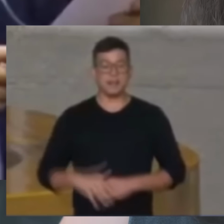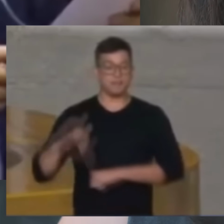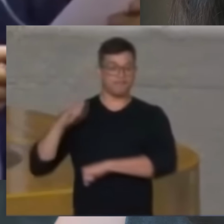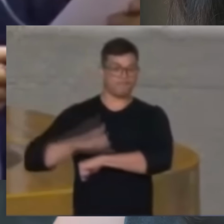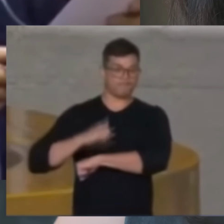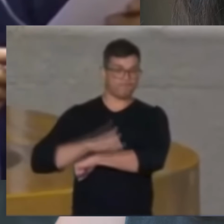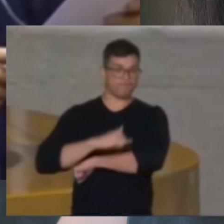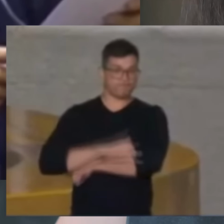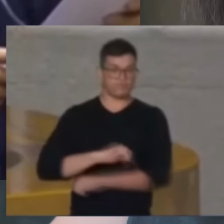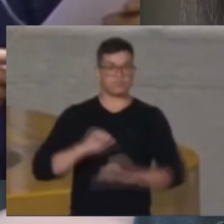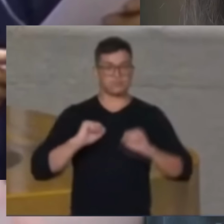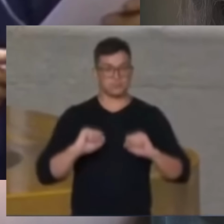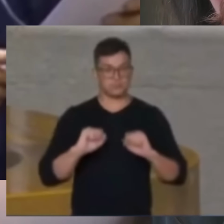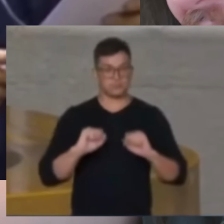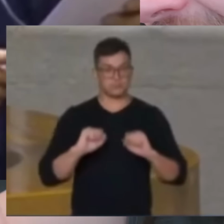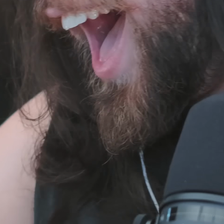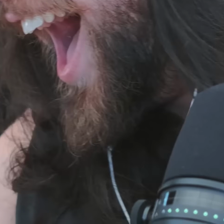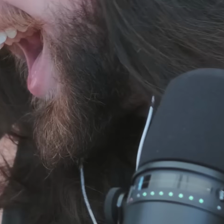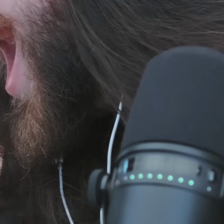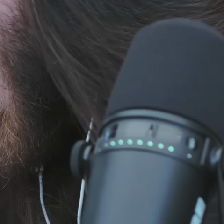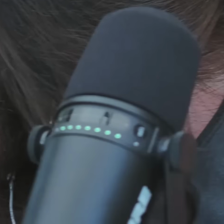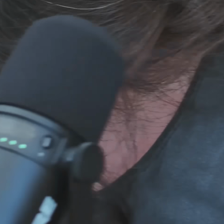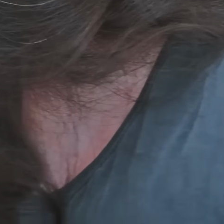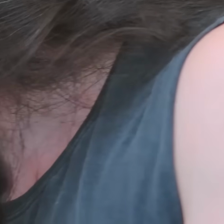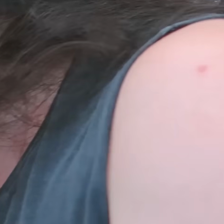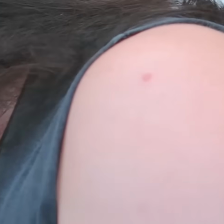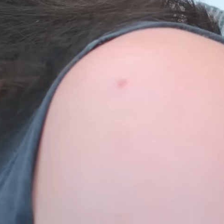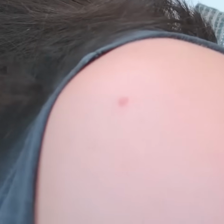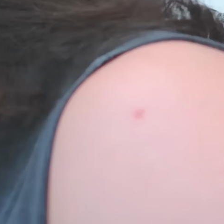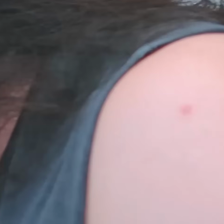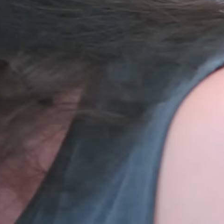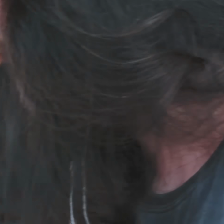Organização Pan-Americana da Saúde...